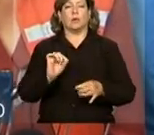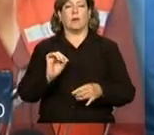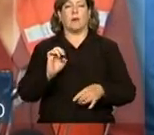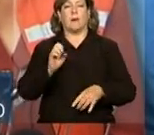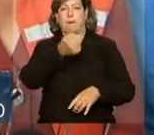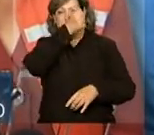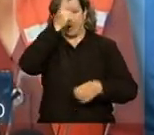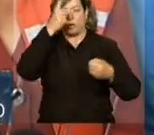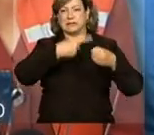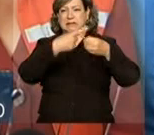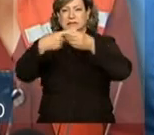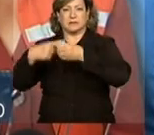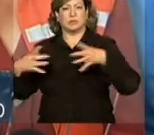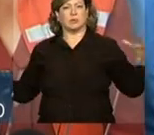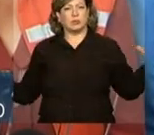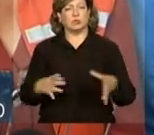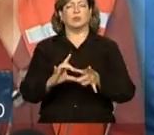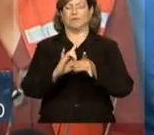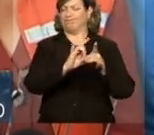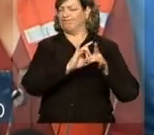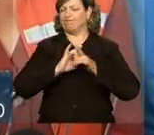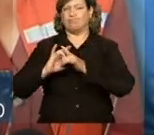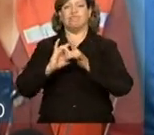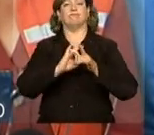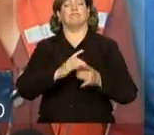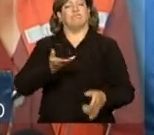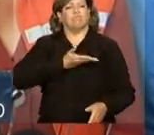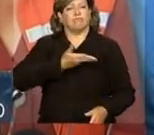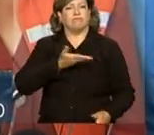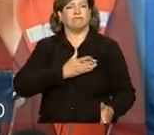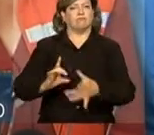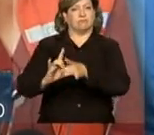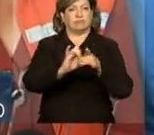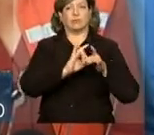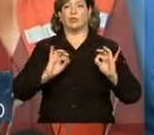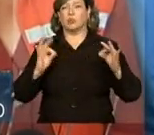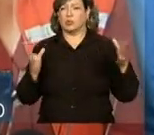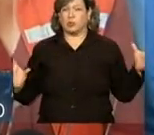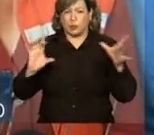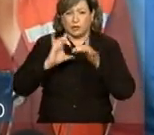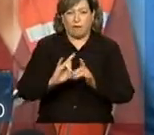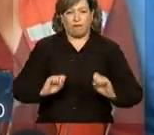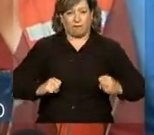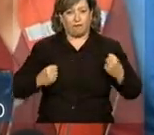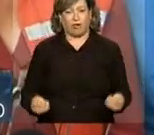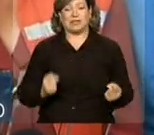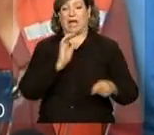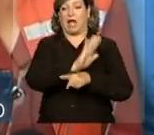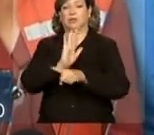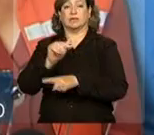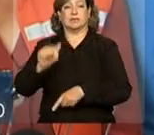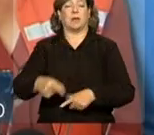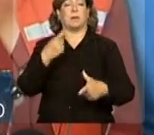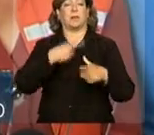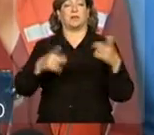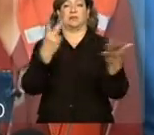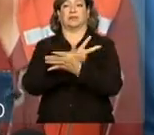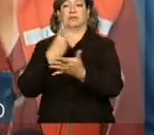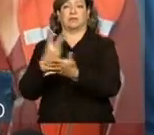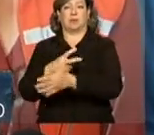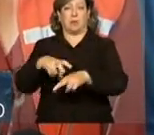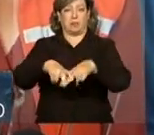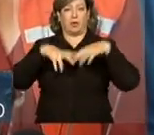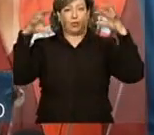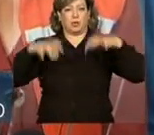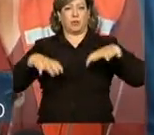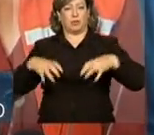uma solidariedade imensa que domina o estado do Espírito Santo. E eu quero aqui